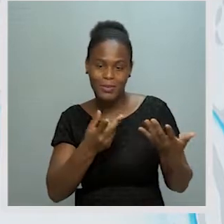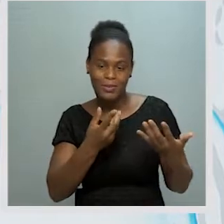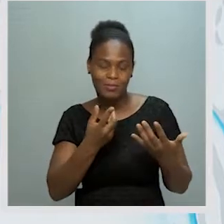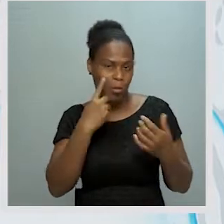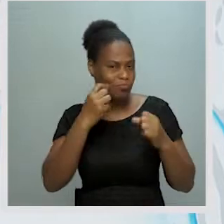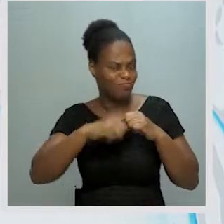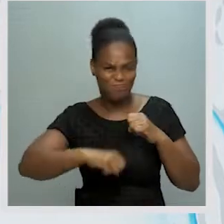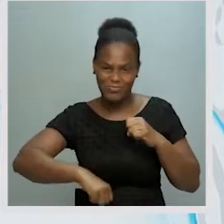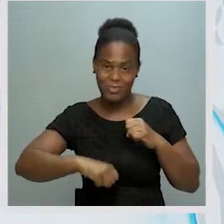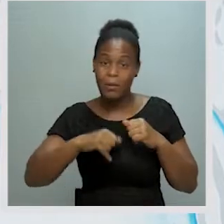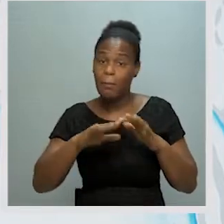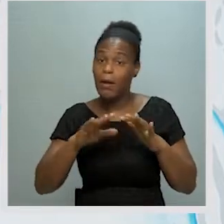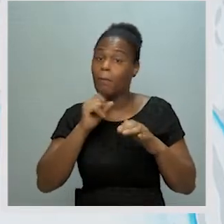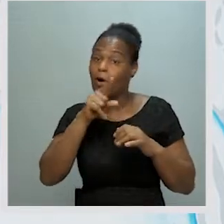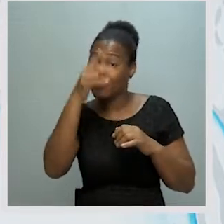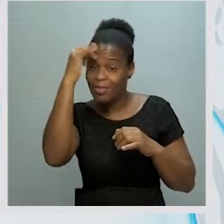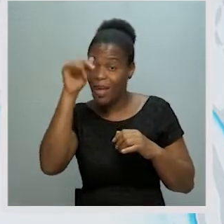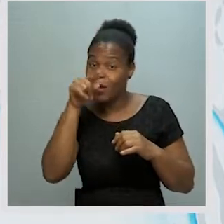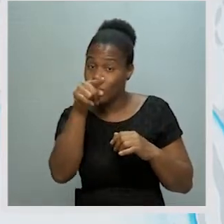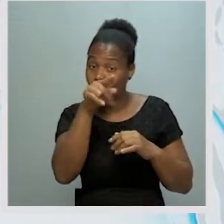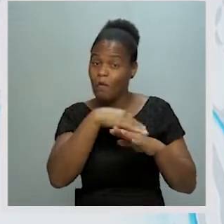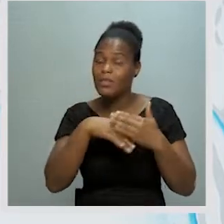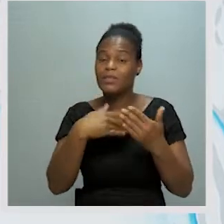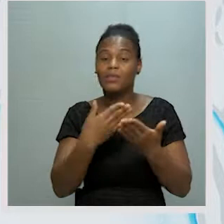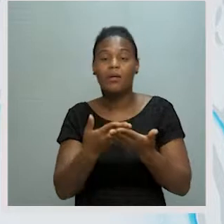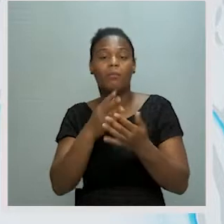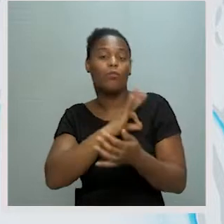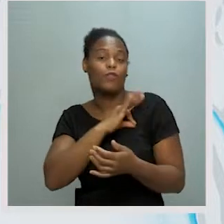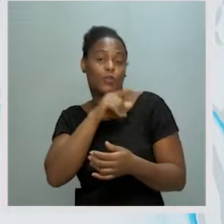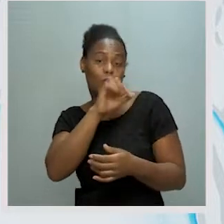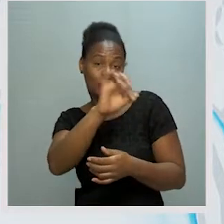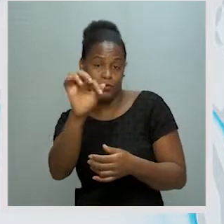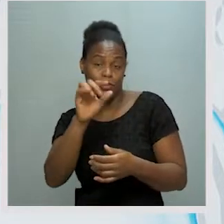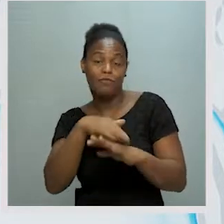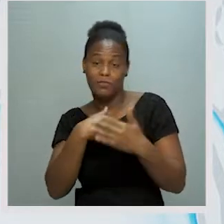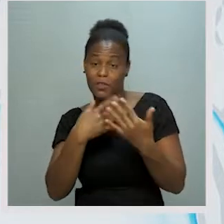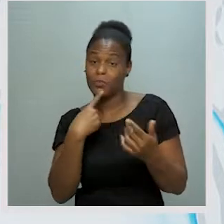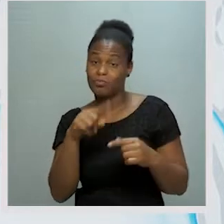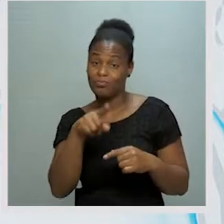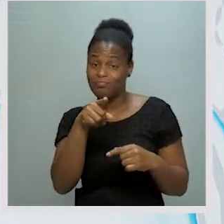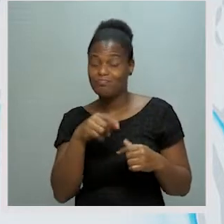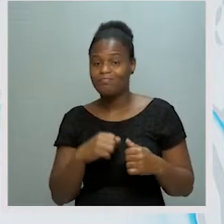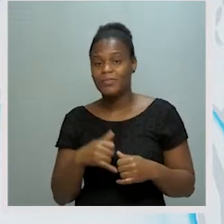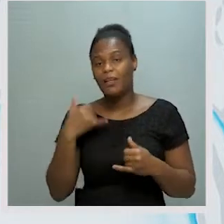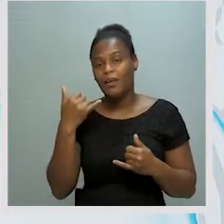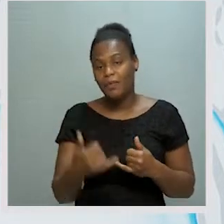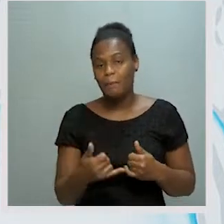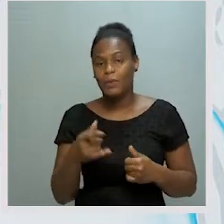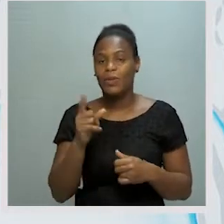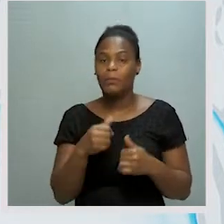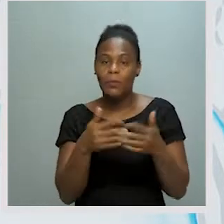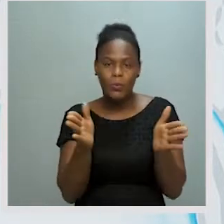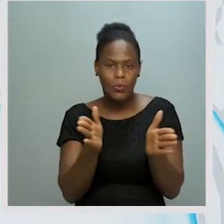não concordar, mas poderão apresentar as vossas ideias aos vossos professores. Depois